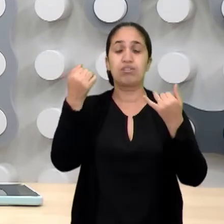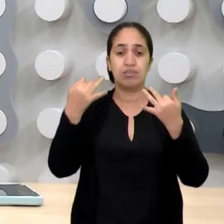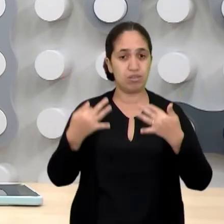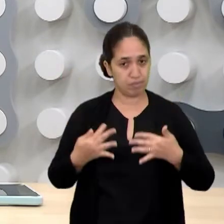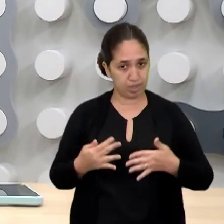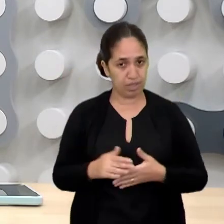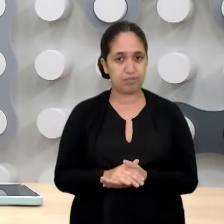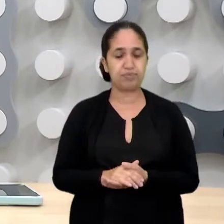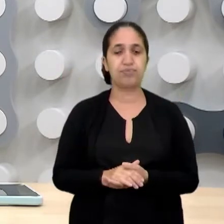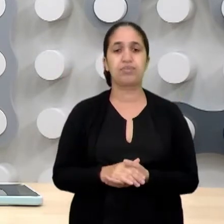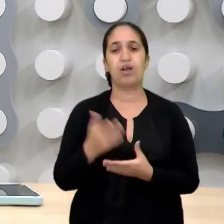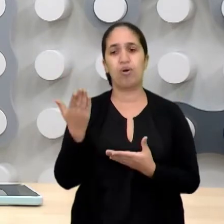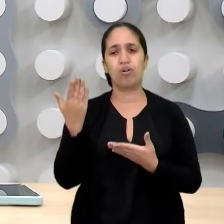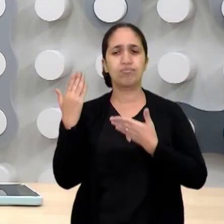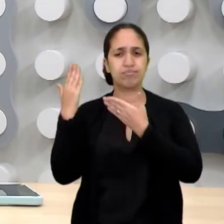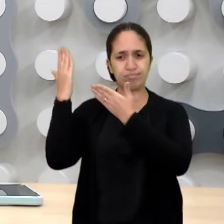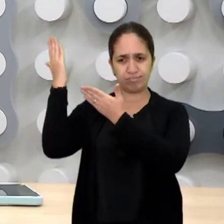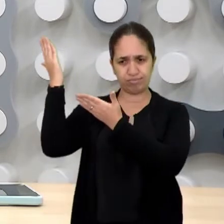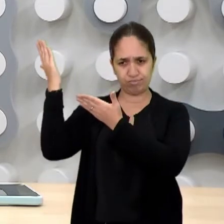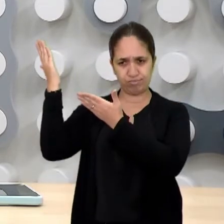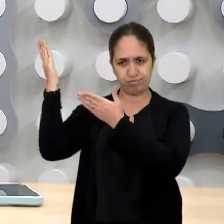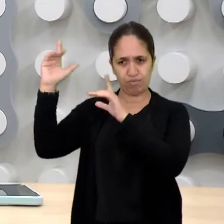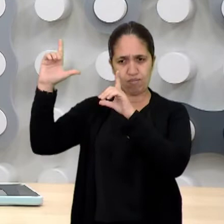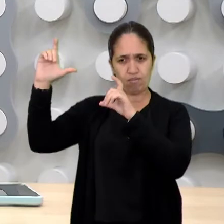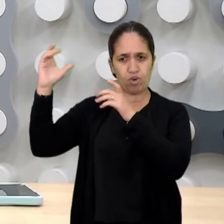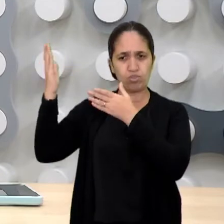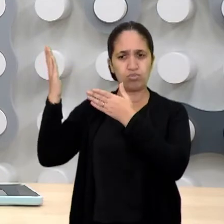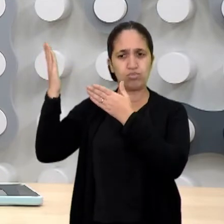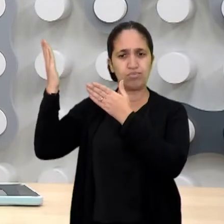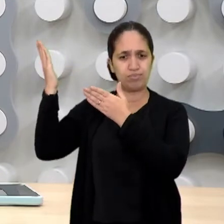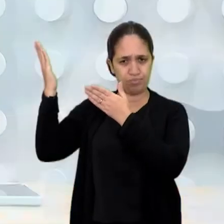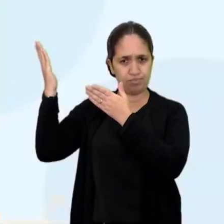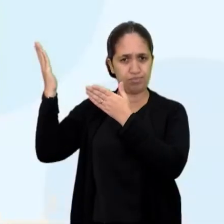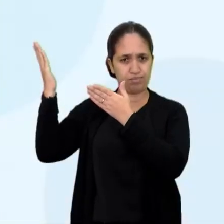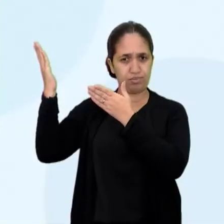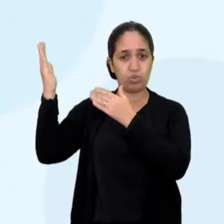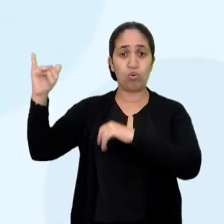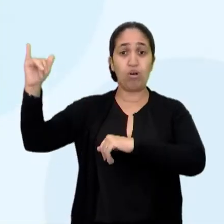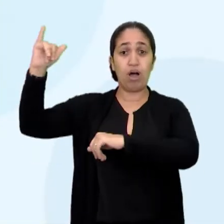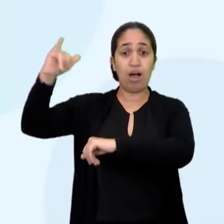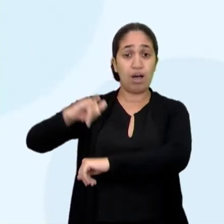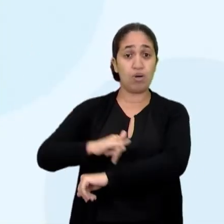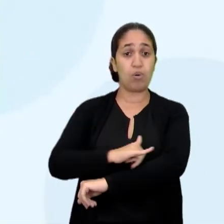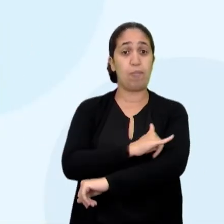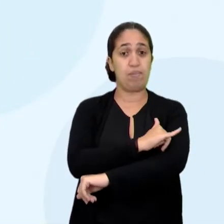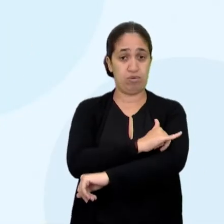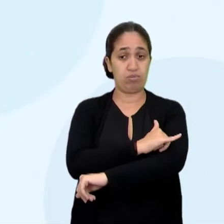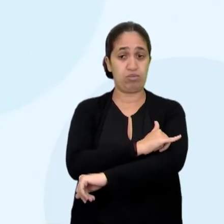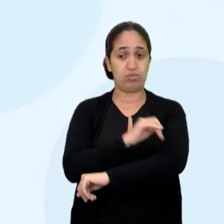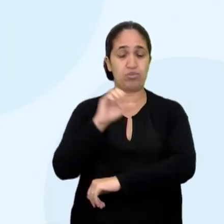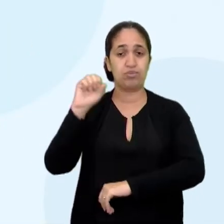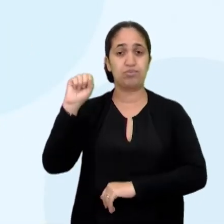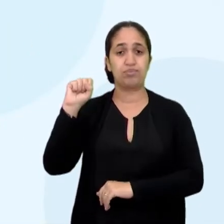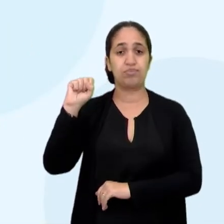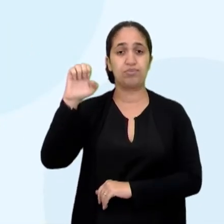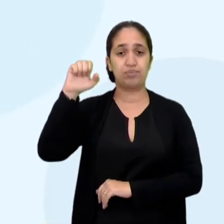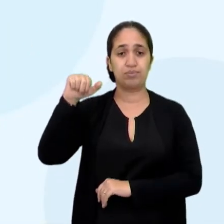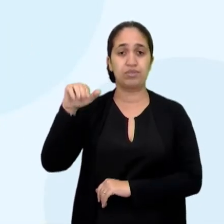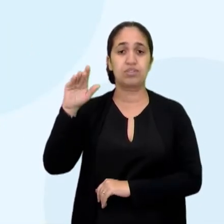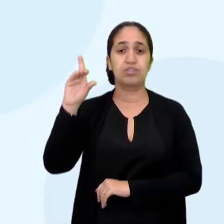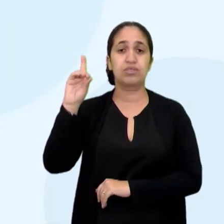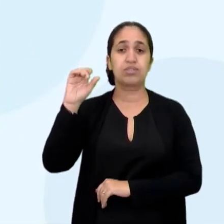Aí tem aí uma imagem, né, uma foto aí do aeroporto de Sendai, destruído aí pelo tsunami aí de 2011 em